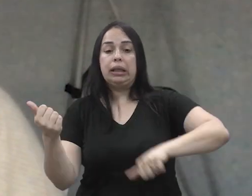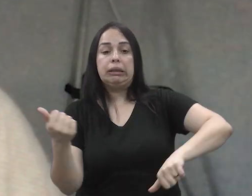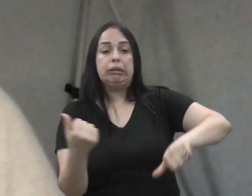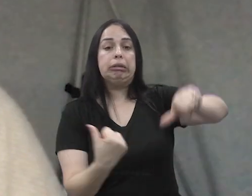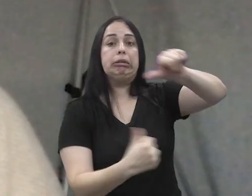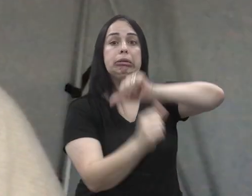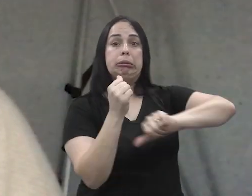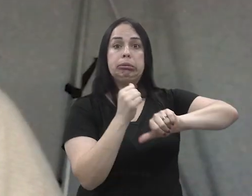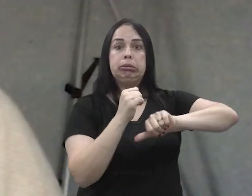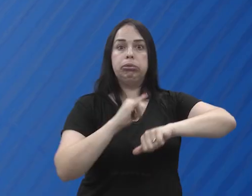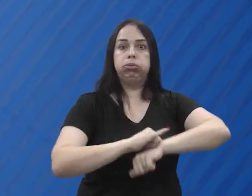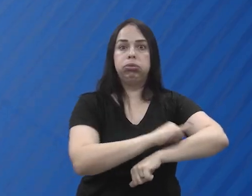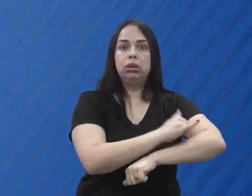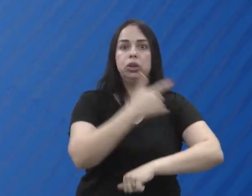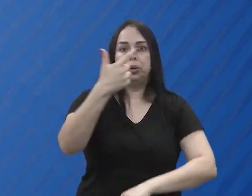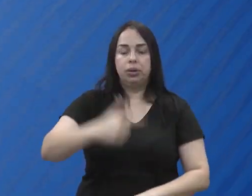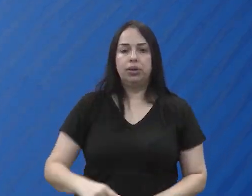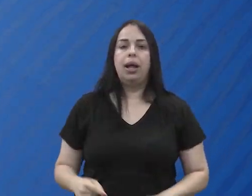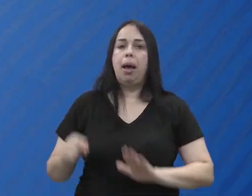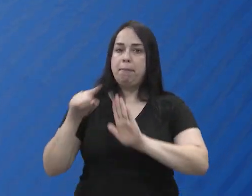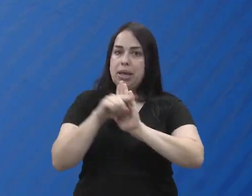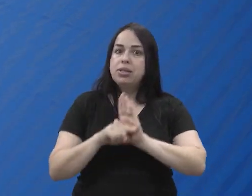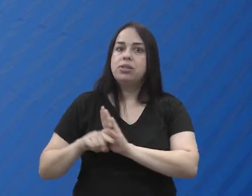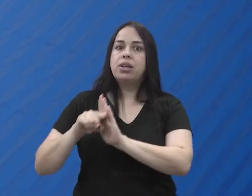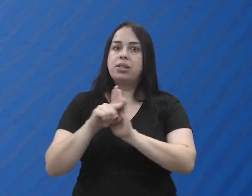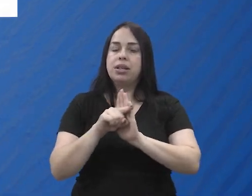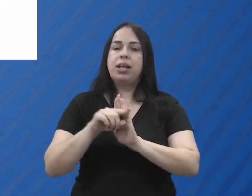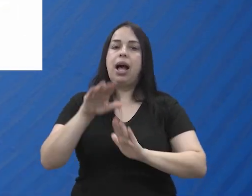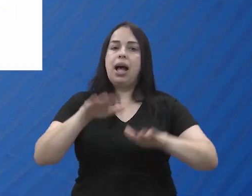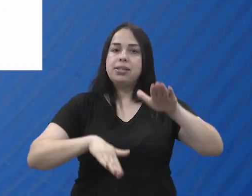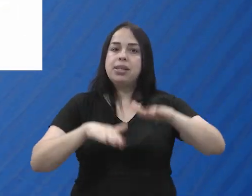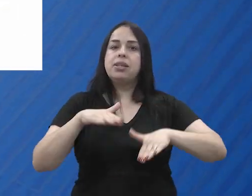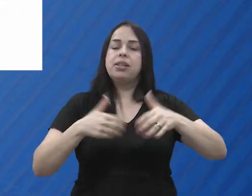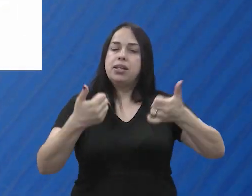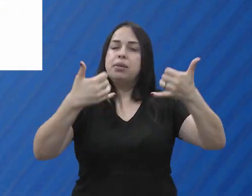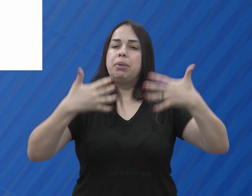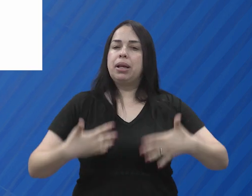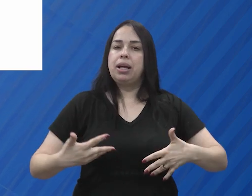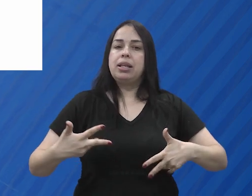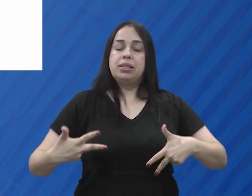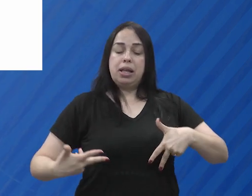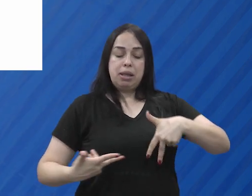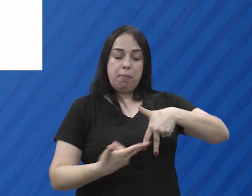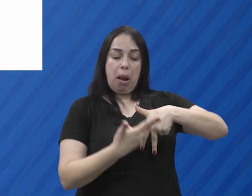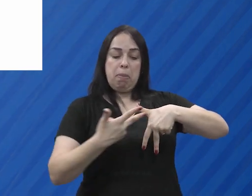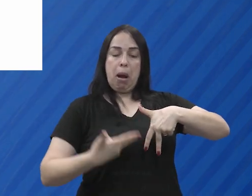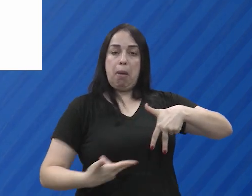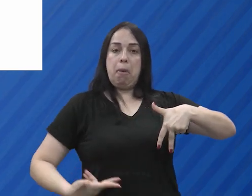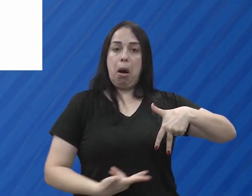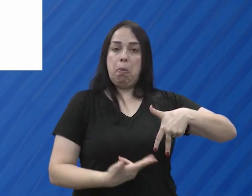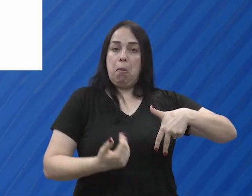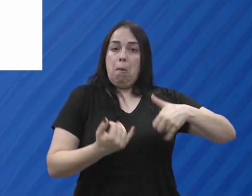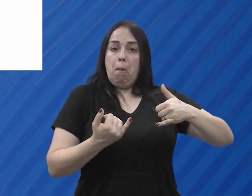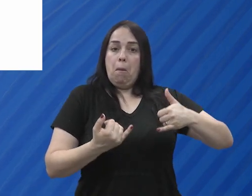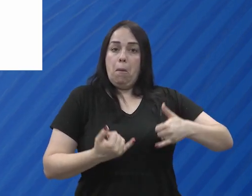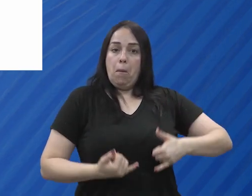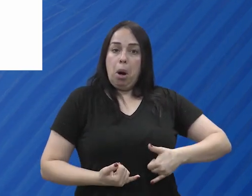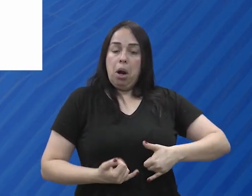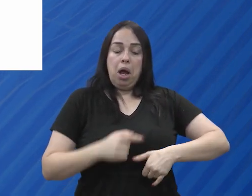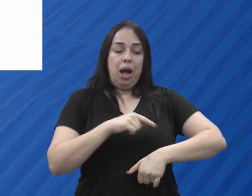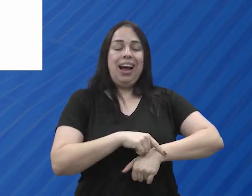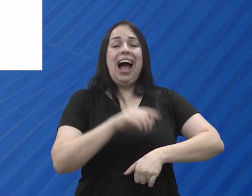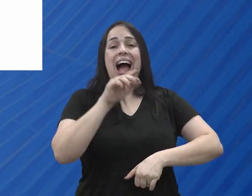weight regain later. De acordo com o estudo, nem mesmo a cirurgia de perda de peso garante o fim